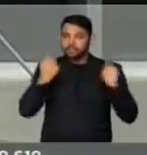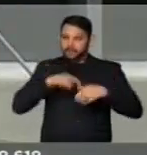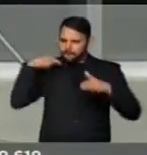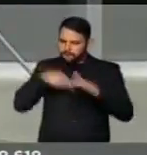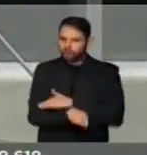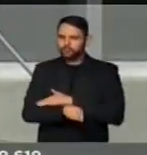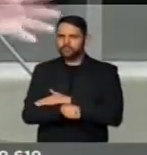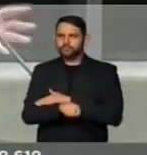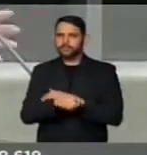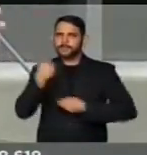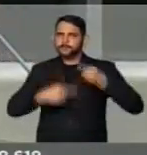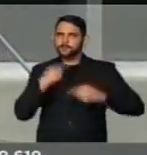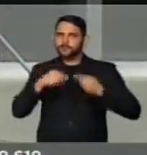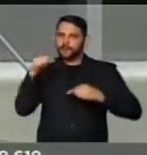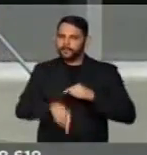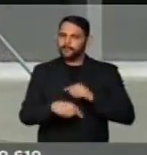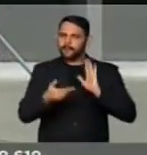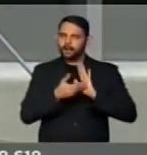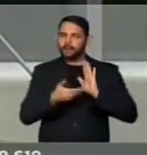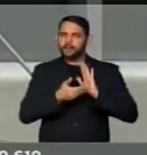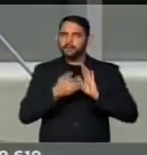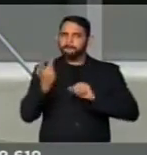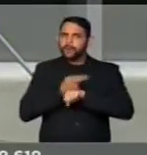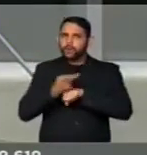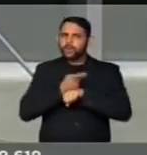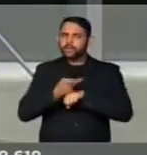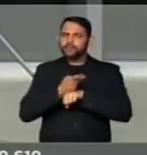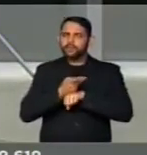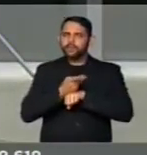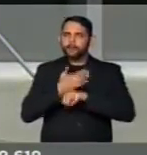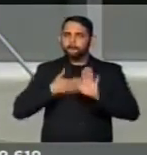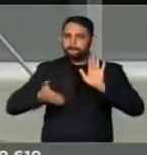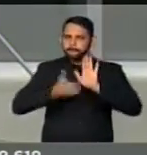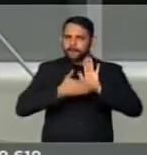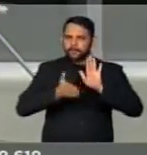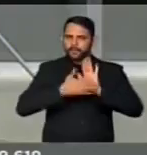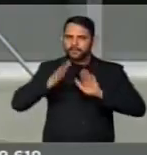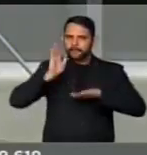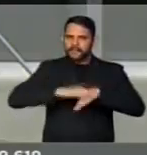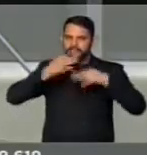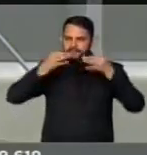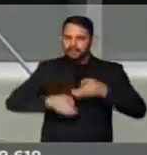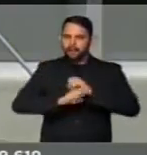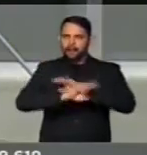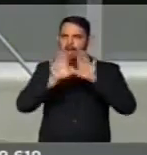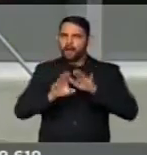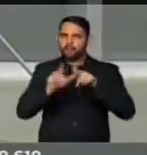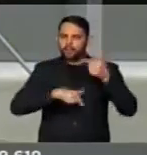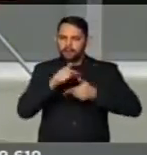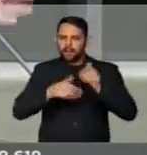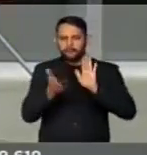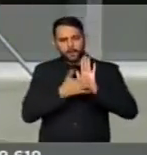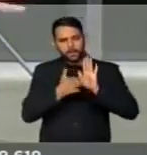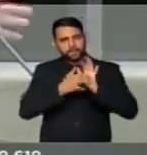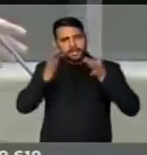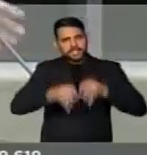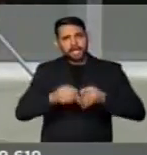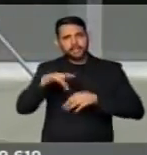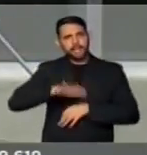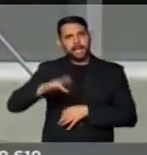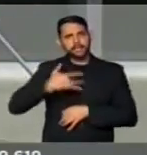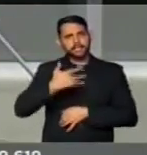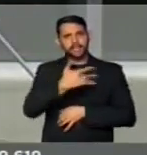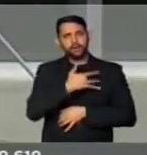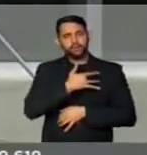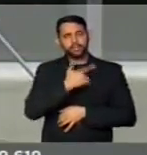fundo nessa discussão aqui dentro, buscando uma proposta mais concreta, trabalhar propostas mais concretas para a saúde